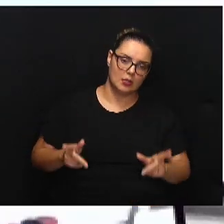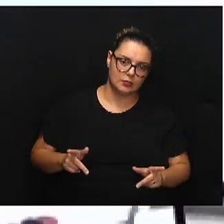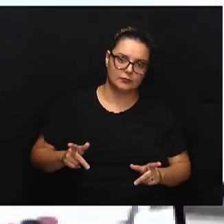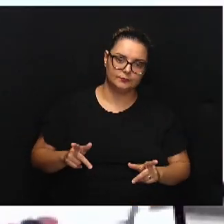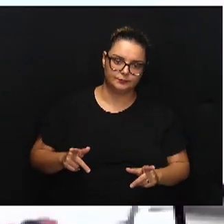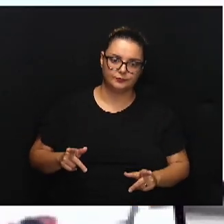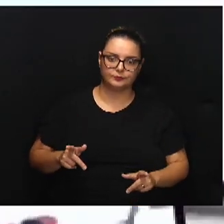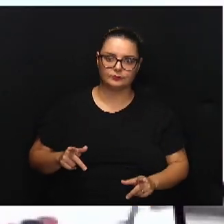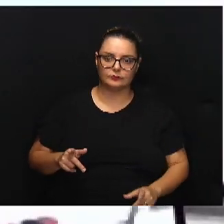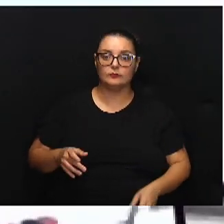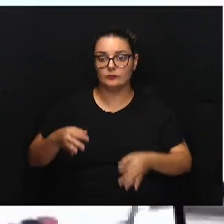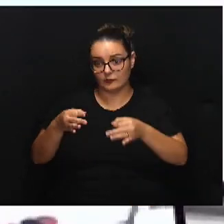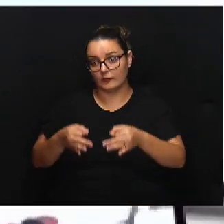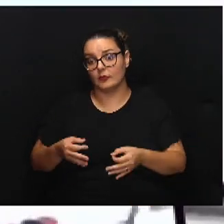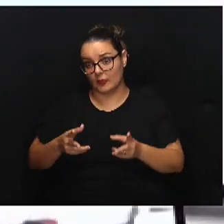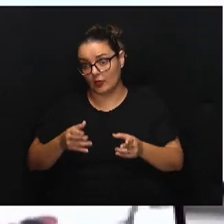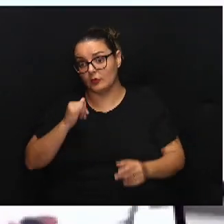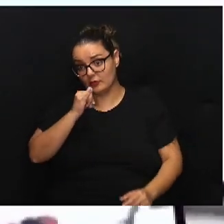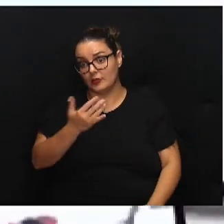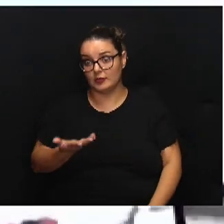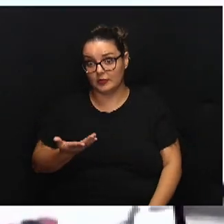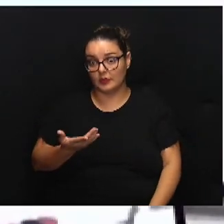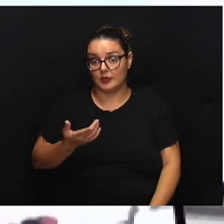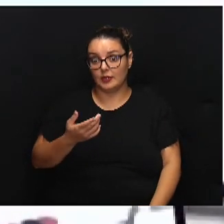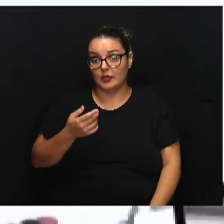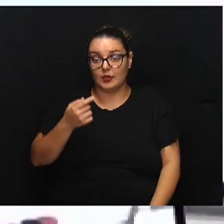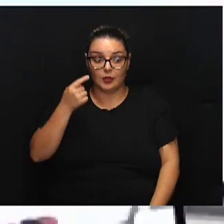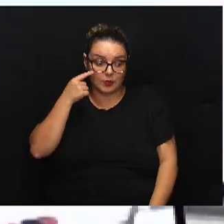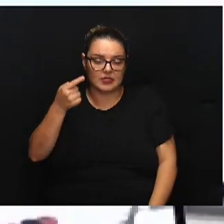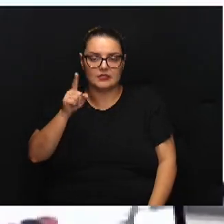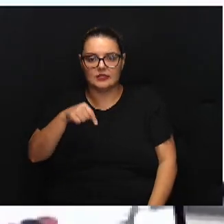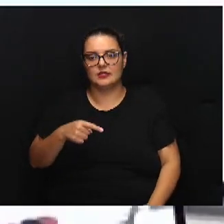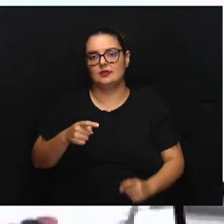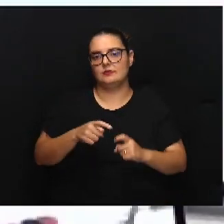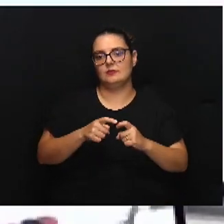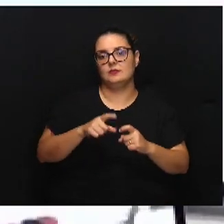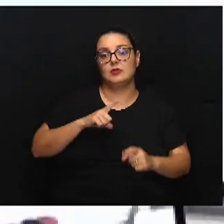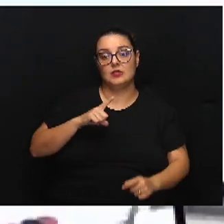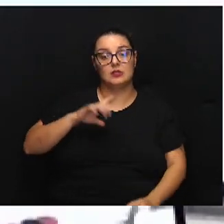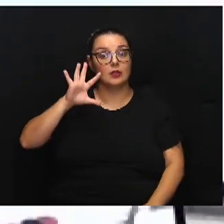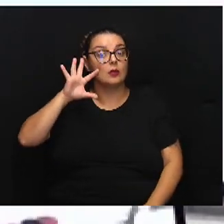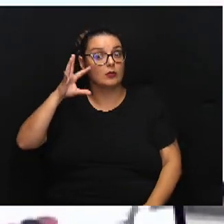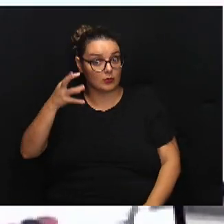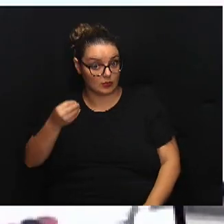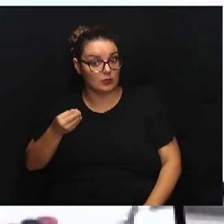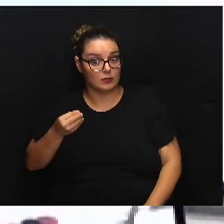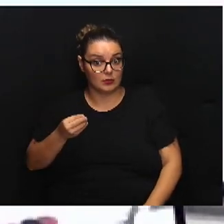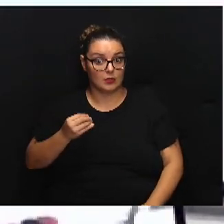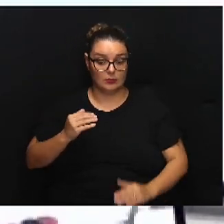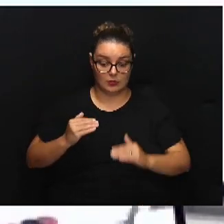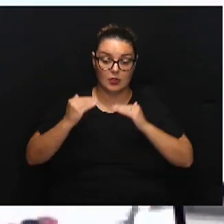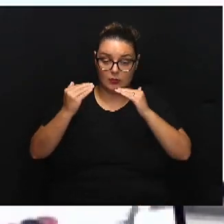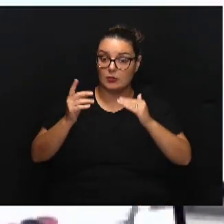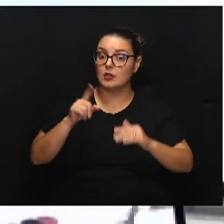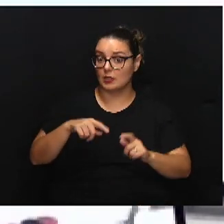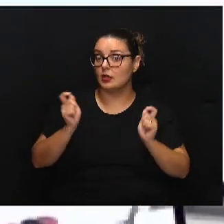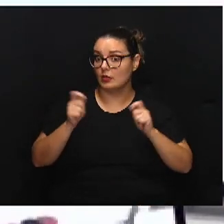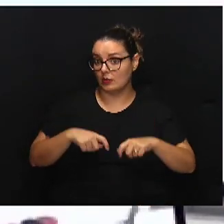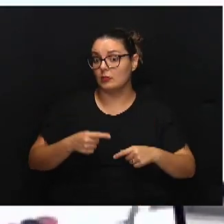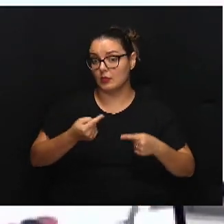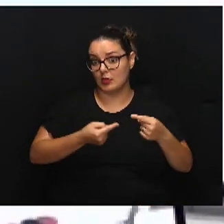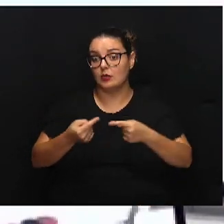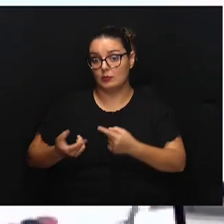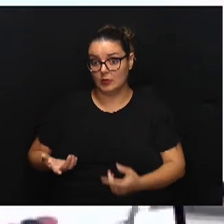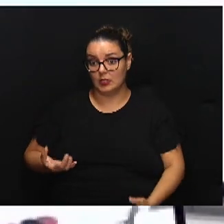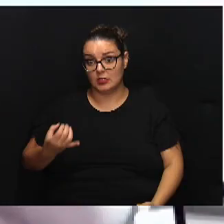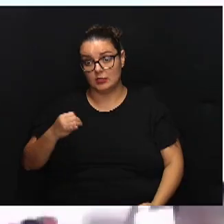ela justamente é o que você disse. Eu pensei que fosse médica, sim, porque ela tem um nível de conhecimento bastante elevado, e ela é capaz de discutir